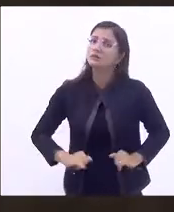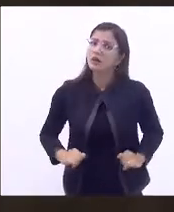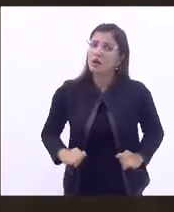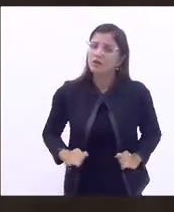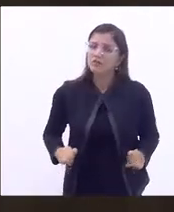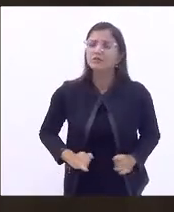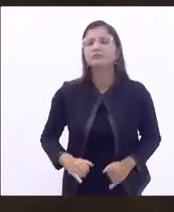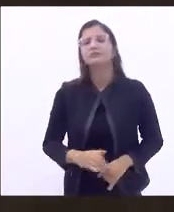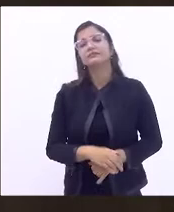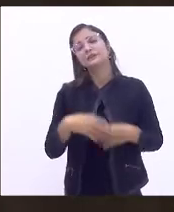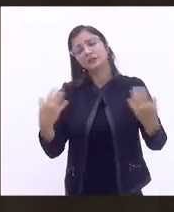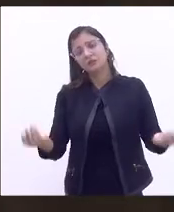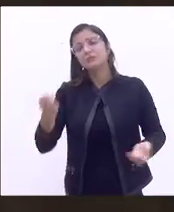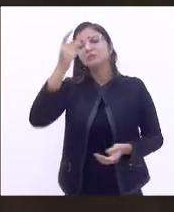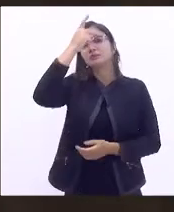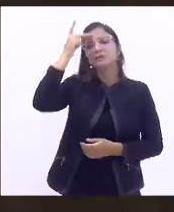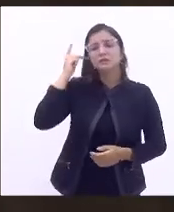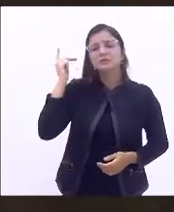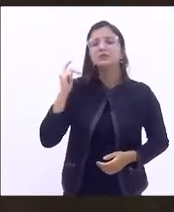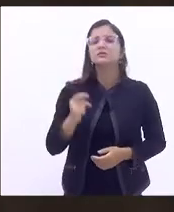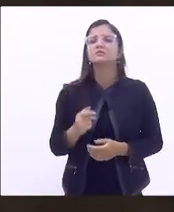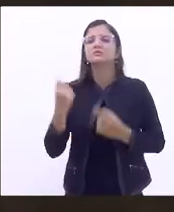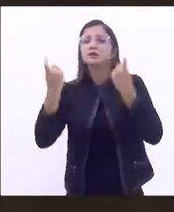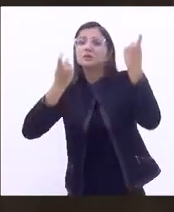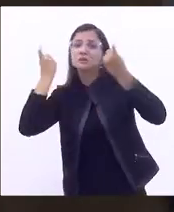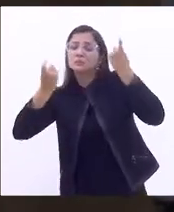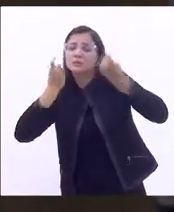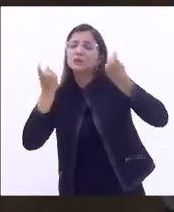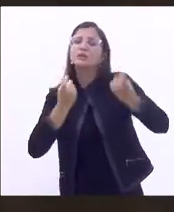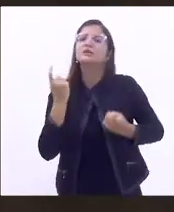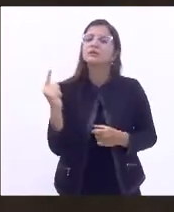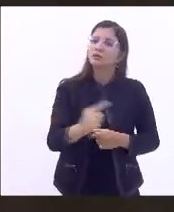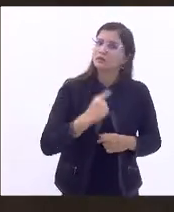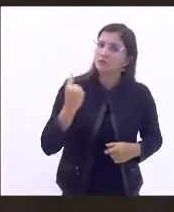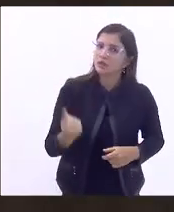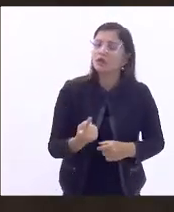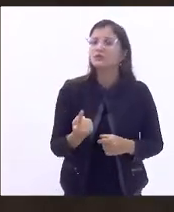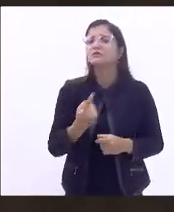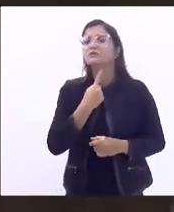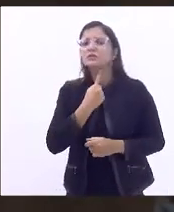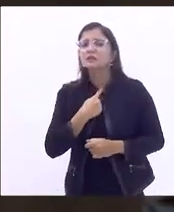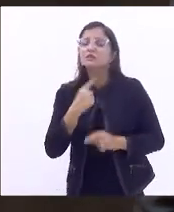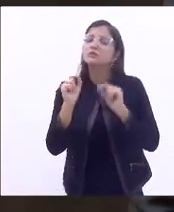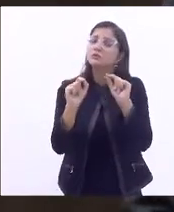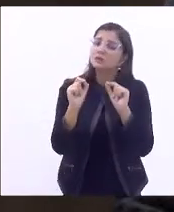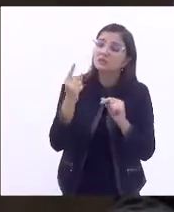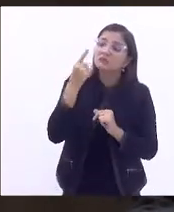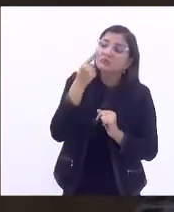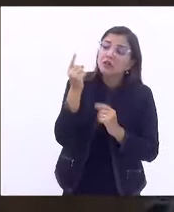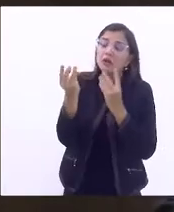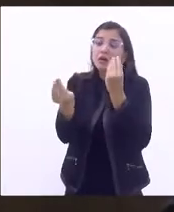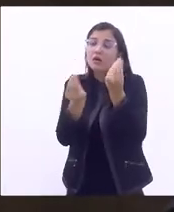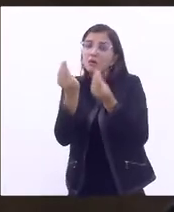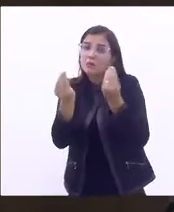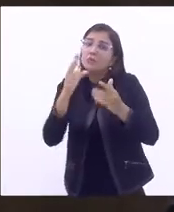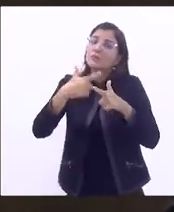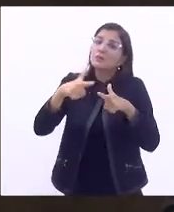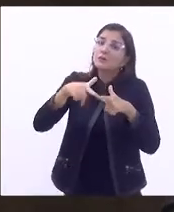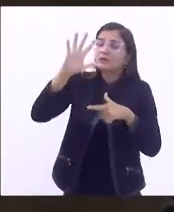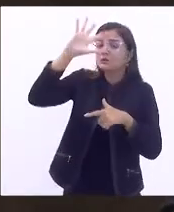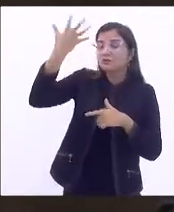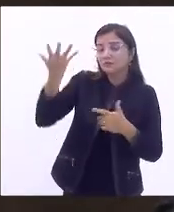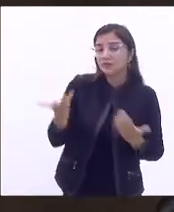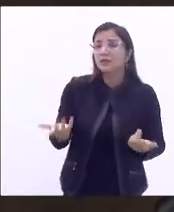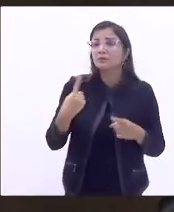que o PSOL traz e, portanto, gostaríamos que fossem vislumbradas de melhor maneira os destaques apresentados